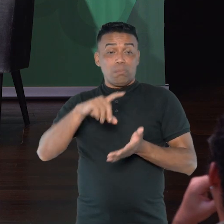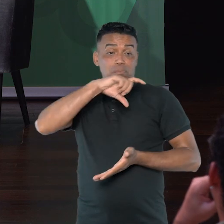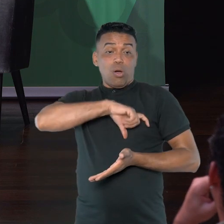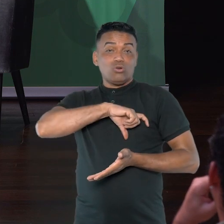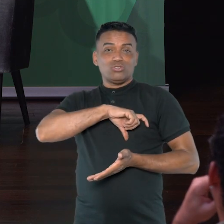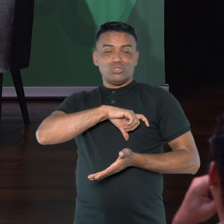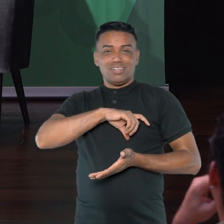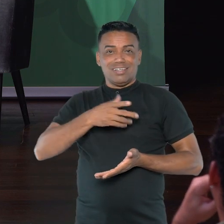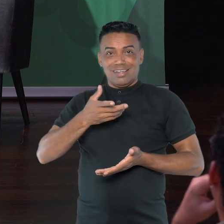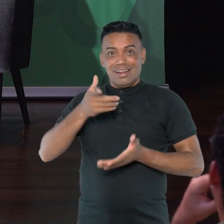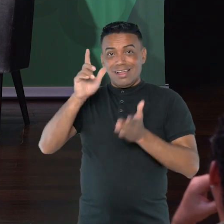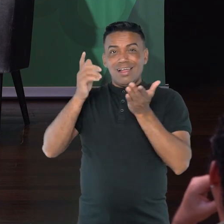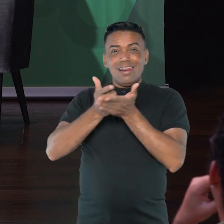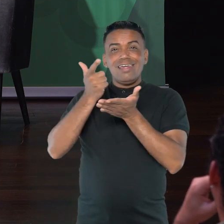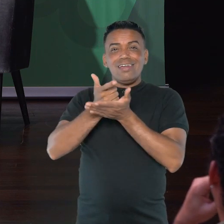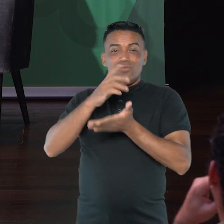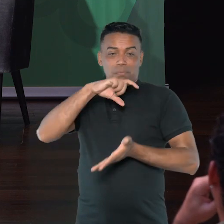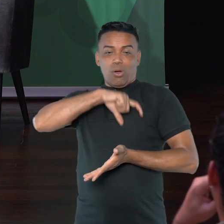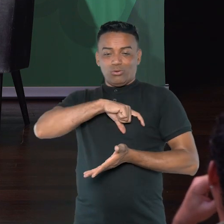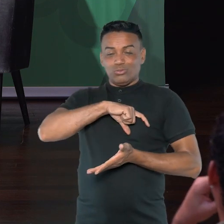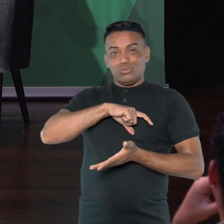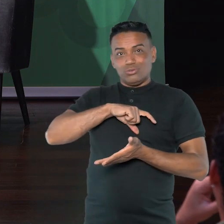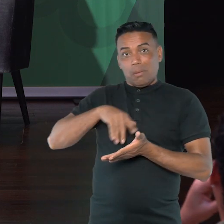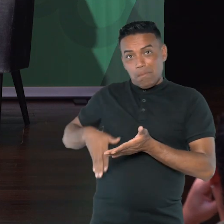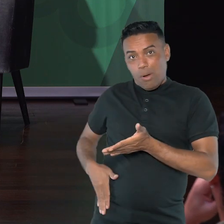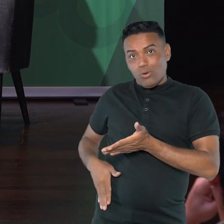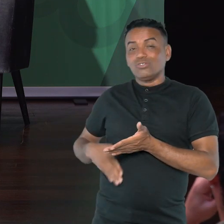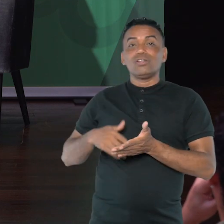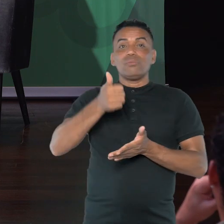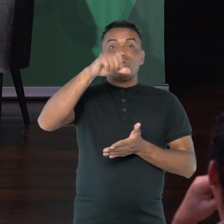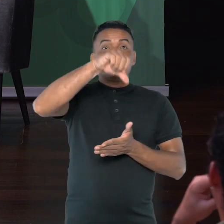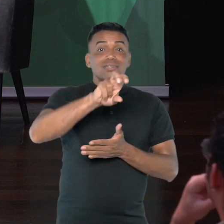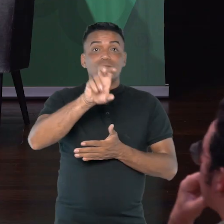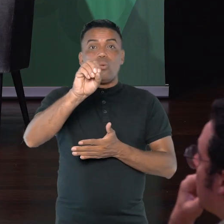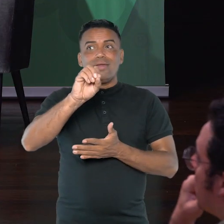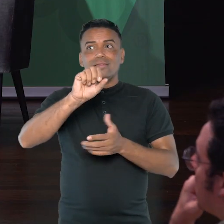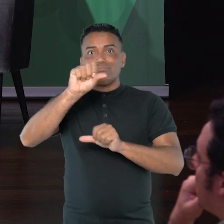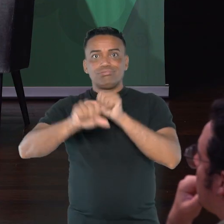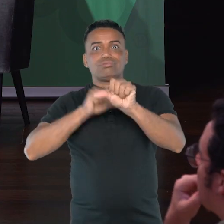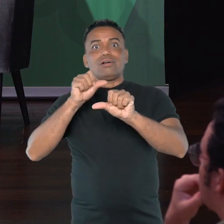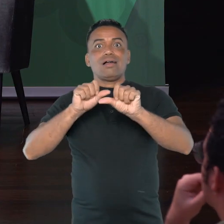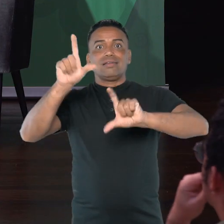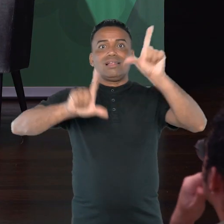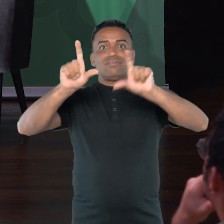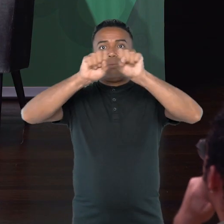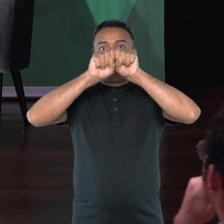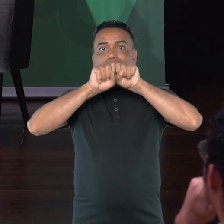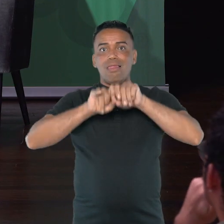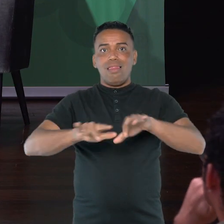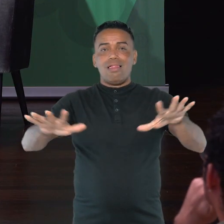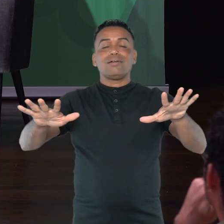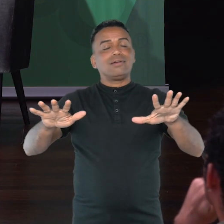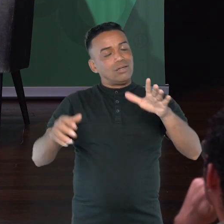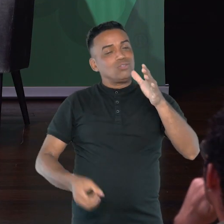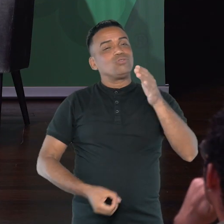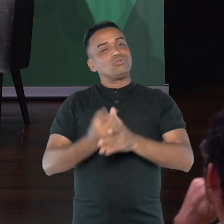isso. Então isso tem exatamente na virada para os anos 50, quando a televisão começa a se tornar um produto de massa. Então essa é a última geração desse